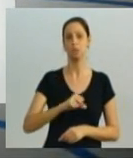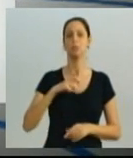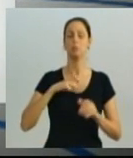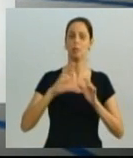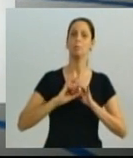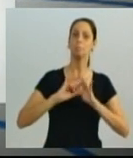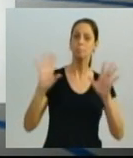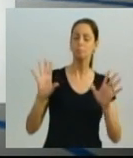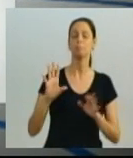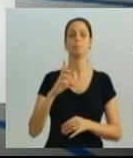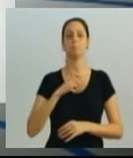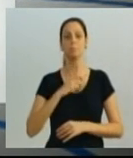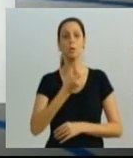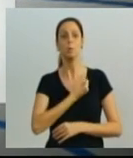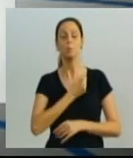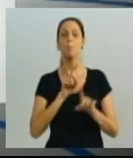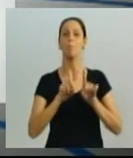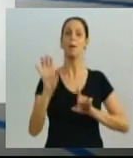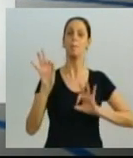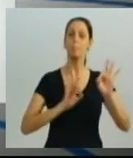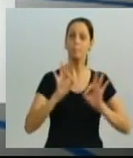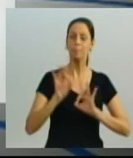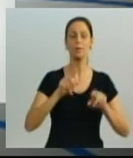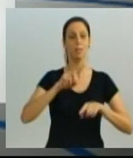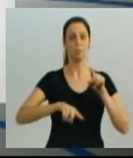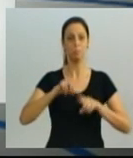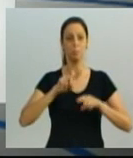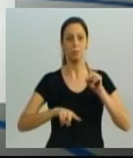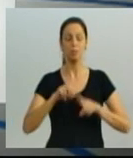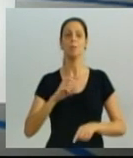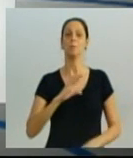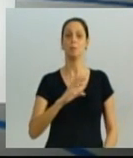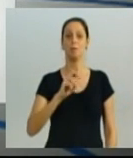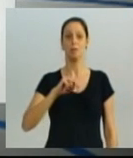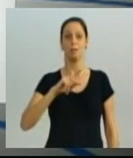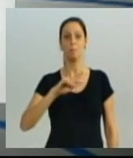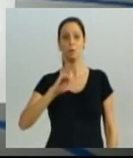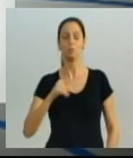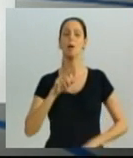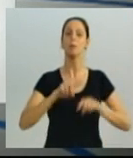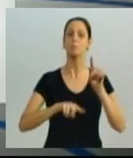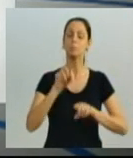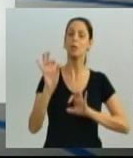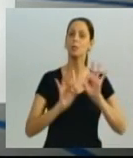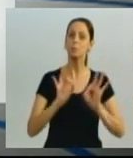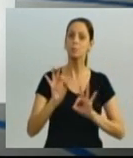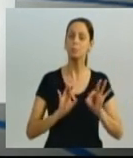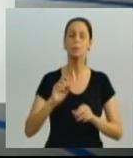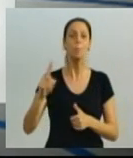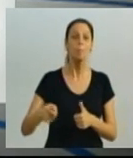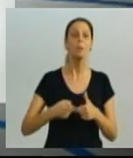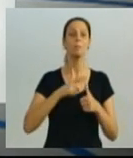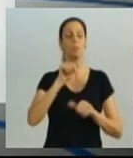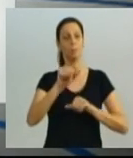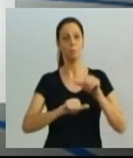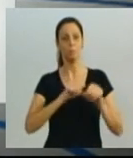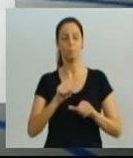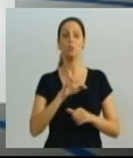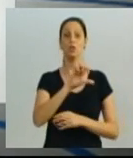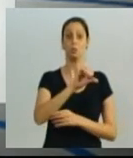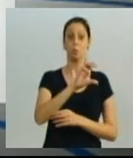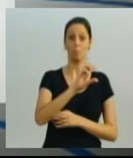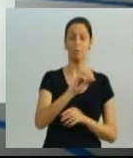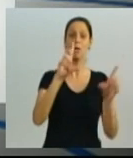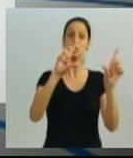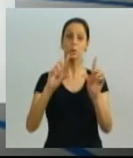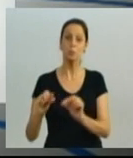vai ter o número. Agora, a preparação de um material, CNPJ e o material, quando é que nós vamos ter? Então, a primeira mudança foi de 90 para 45